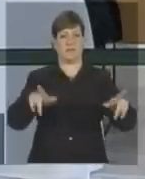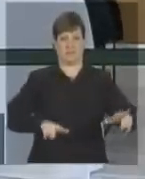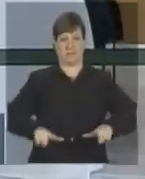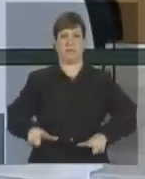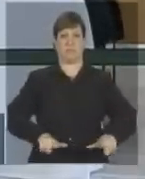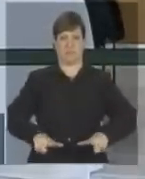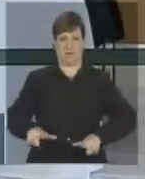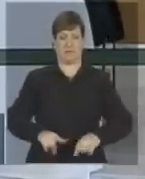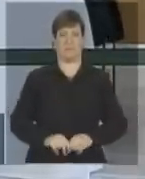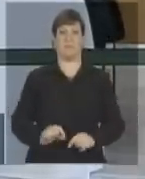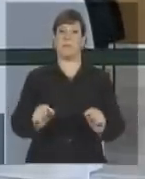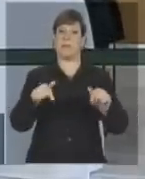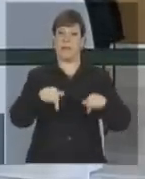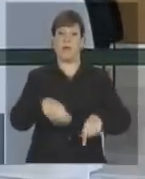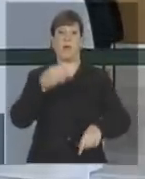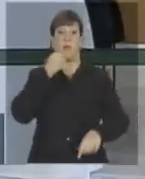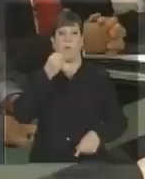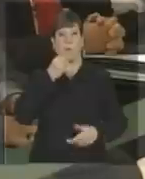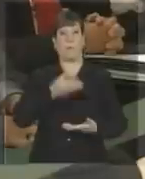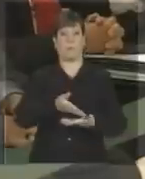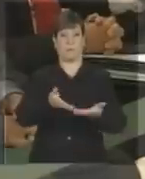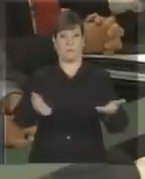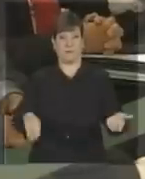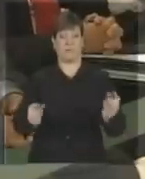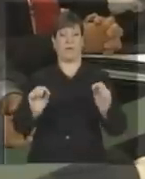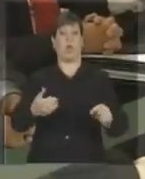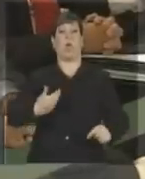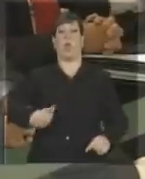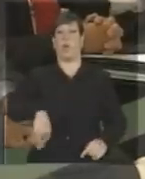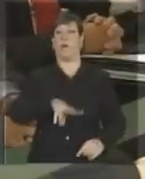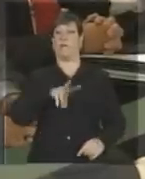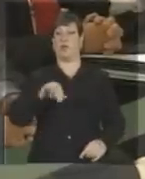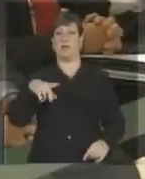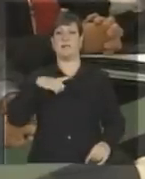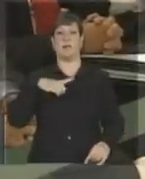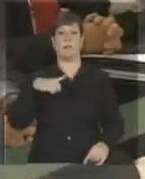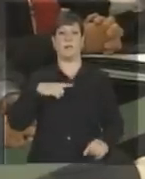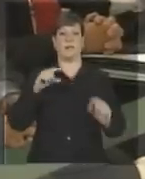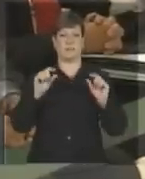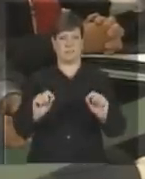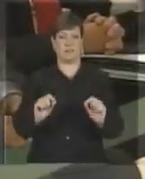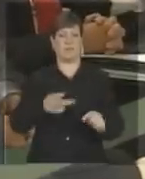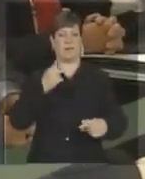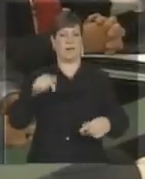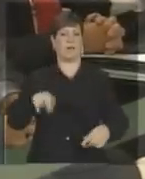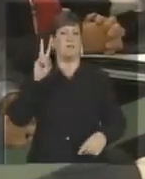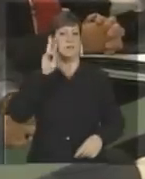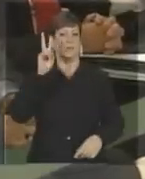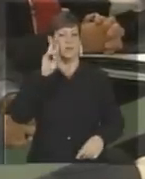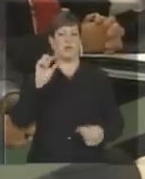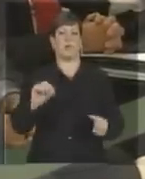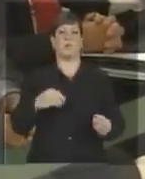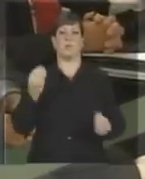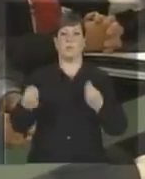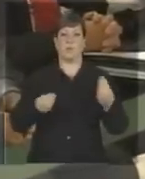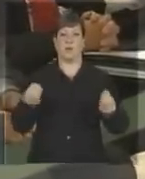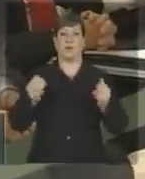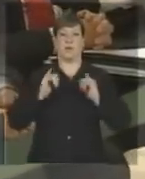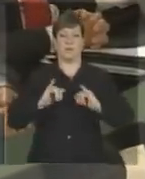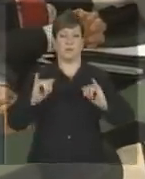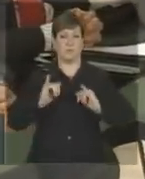iniciativas. Nesta oportunidade, nós vamos tratar aqui do anúncio da